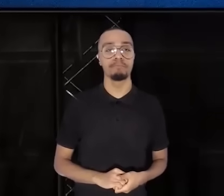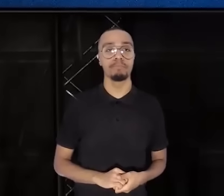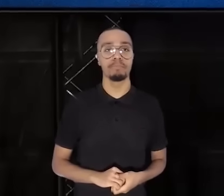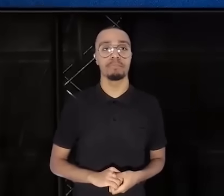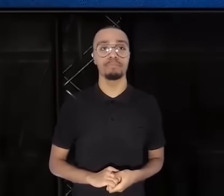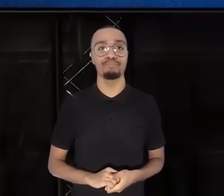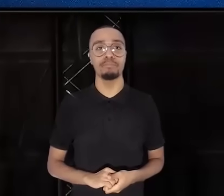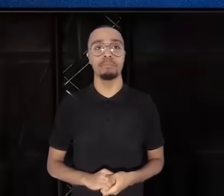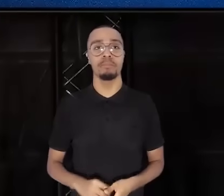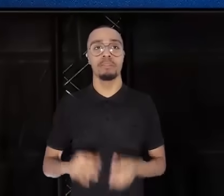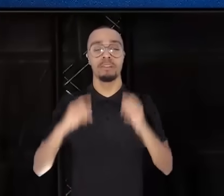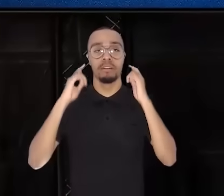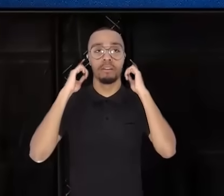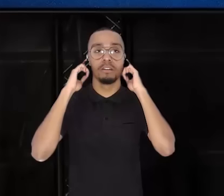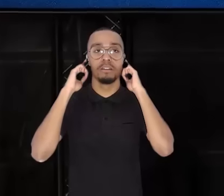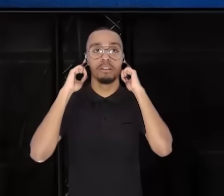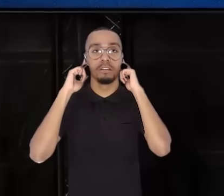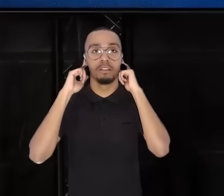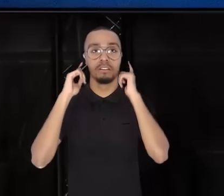sua cabeça.